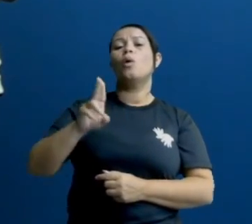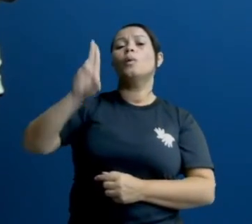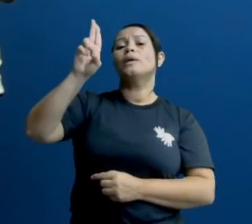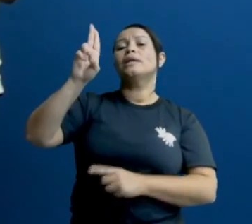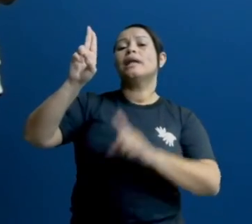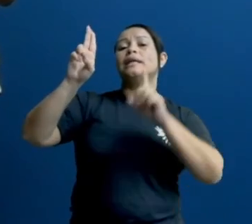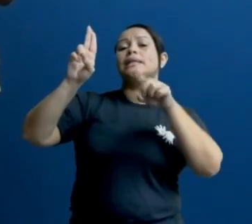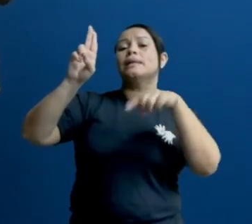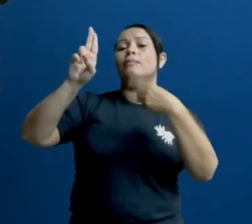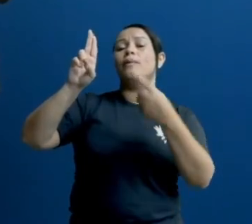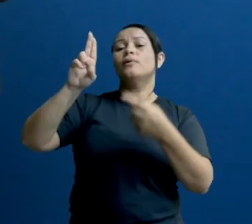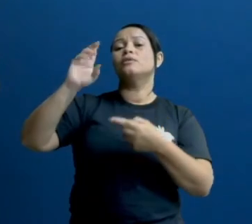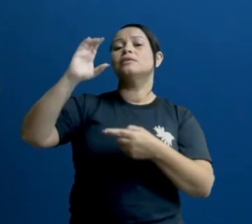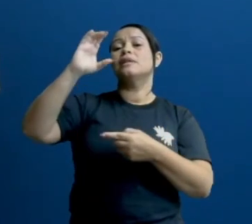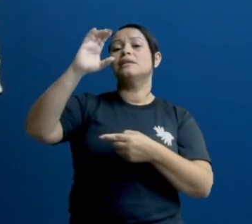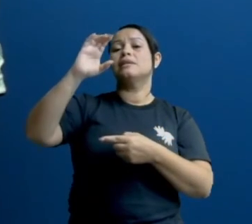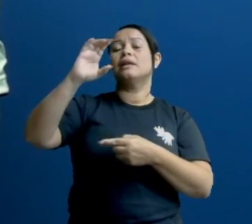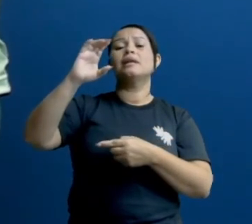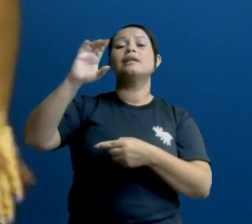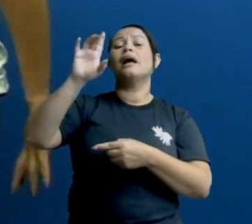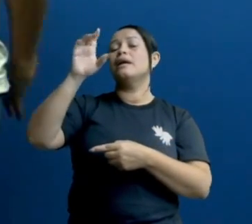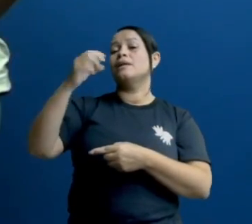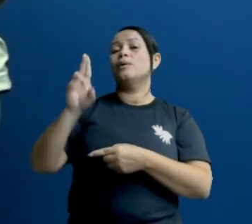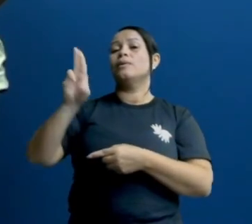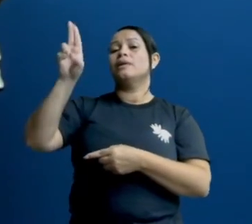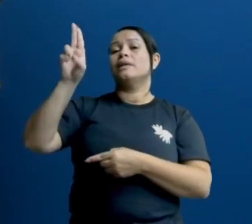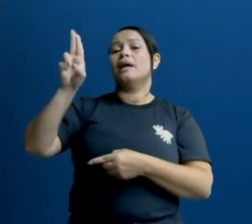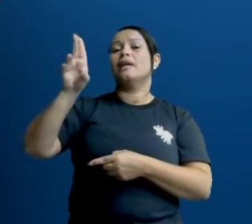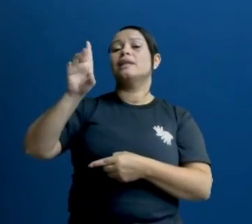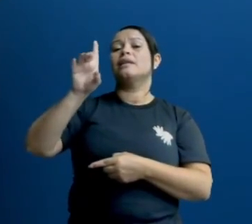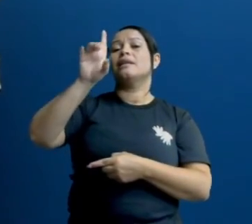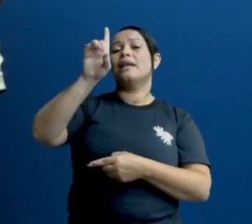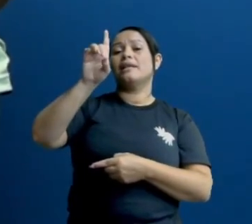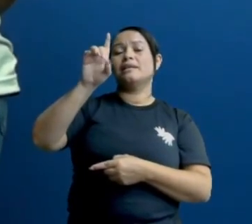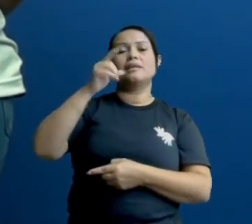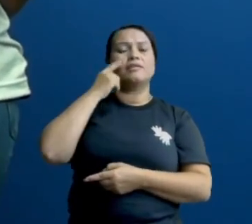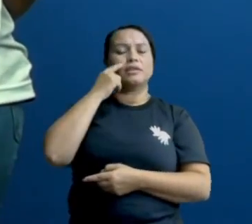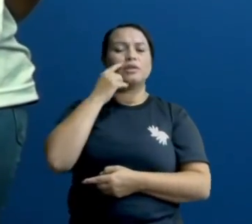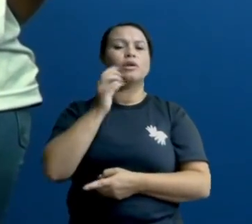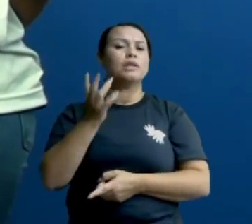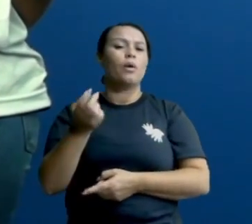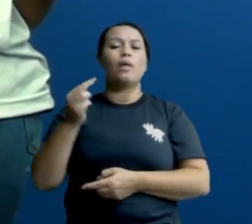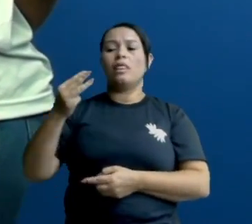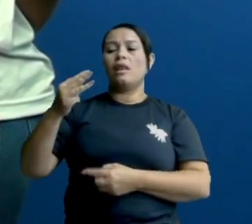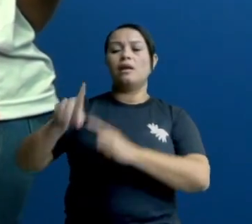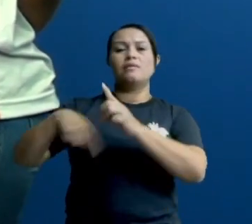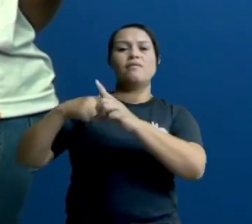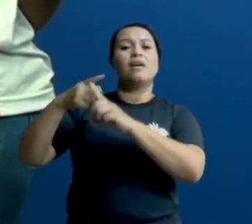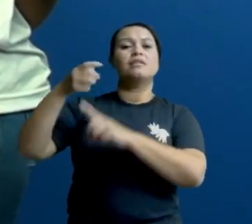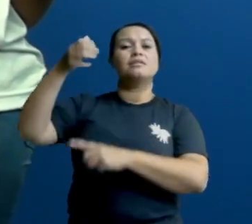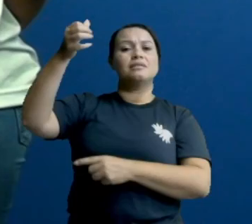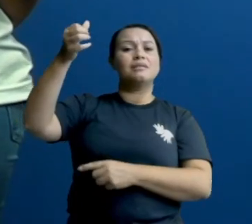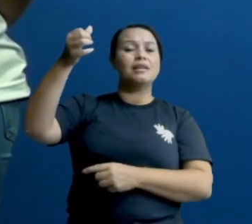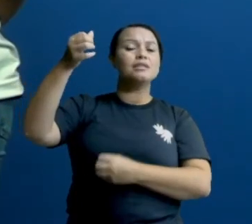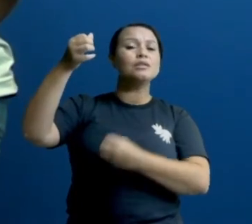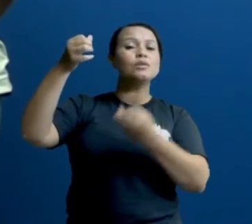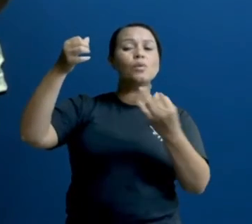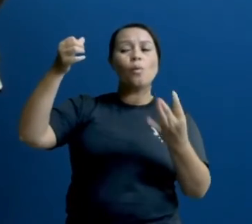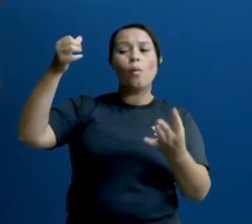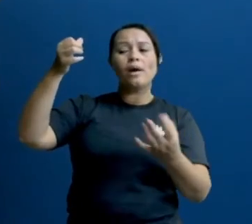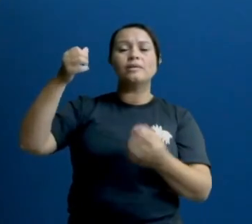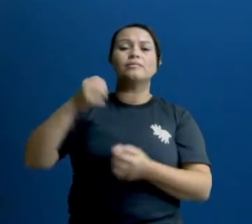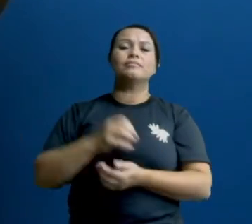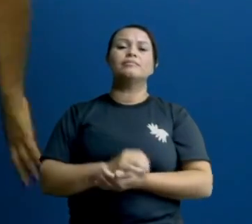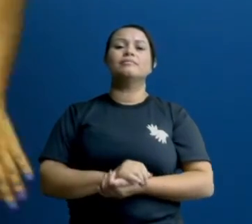e depois com a casa da dezena, certo? Então, vamos lá. 3 vezes 6, quanto é que dá? Coloca aí